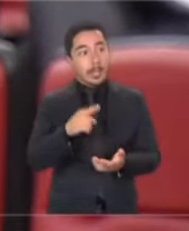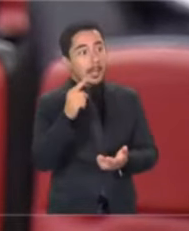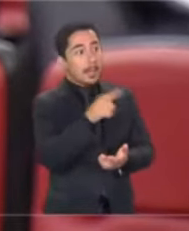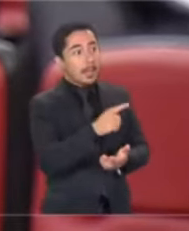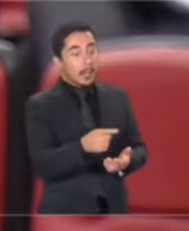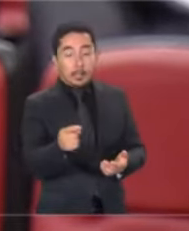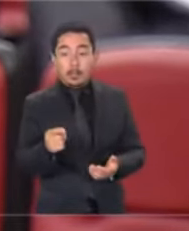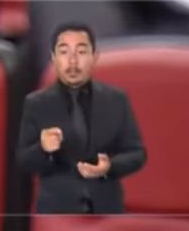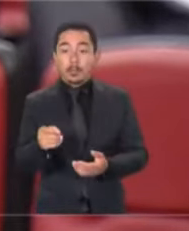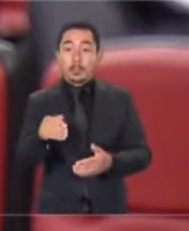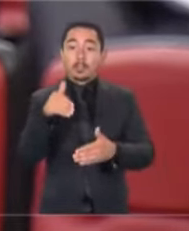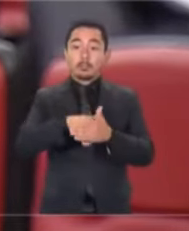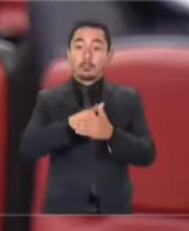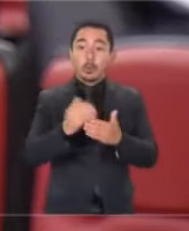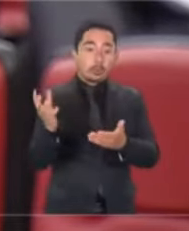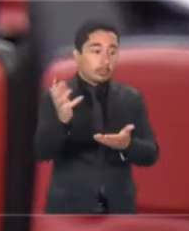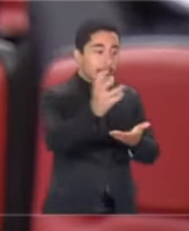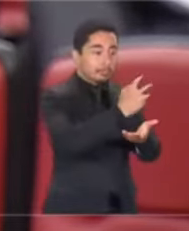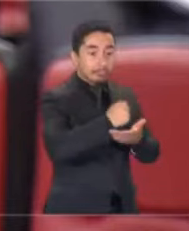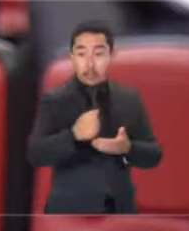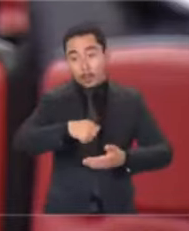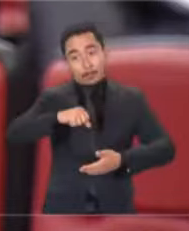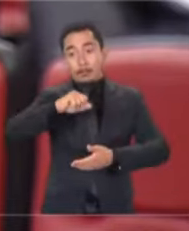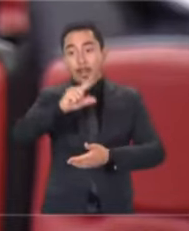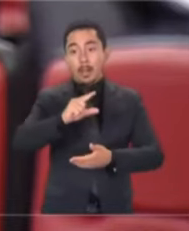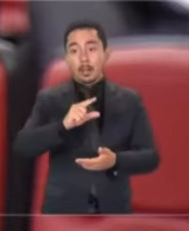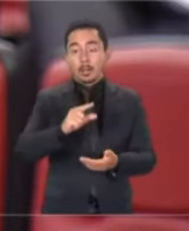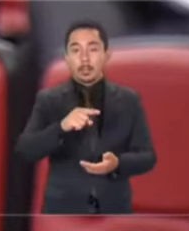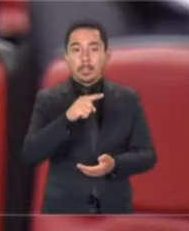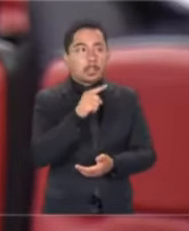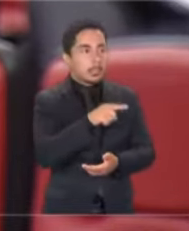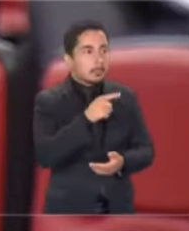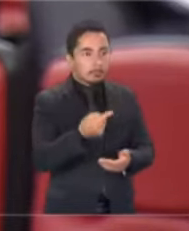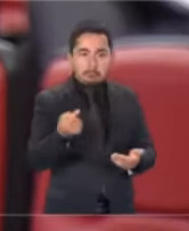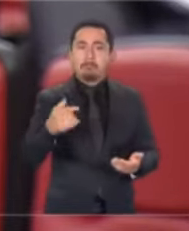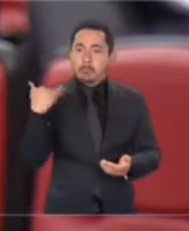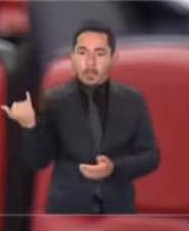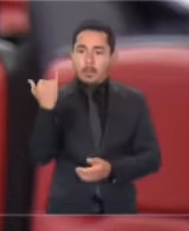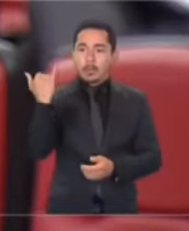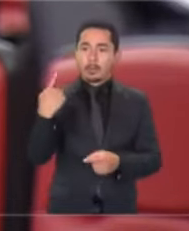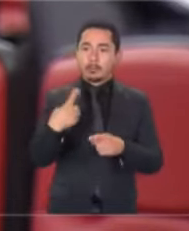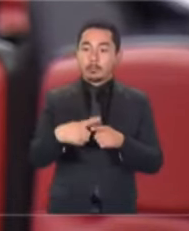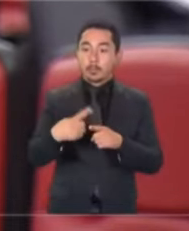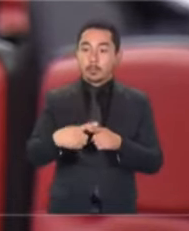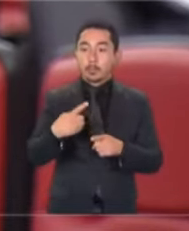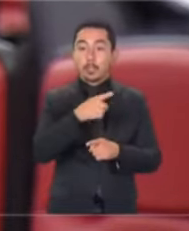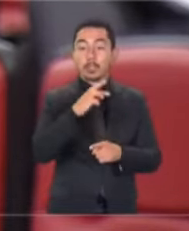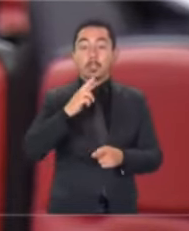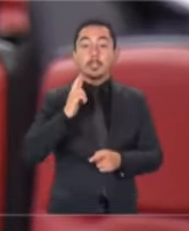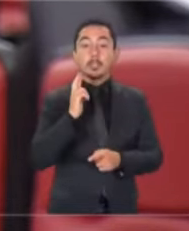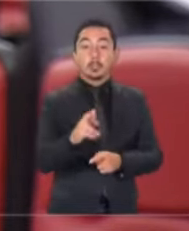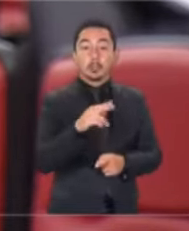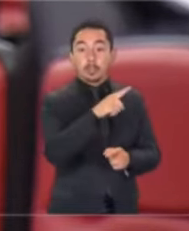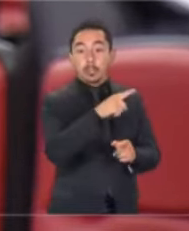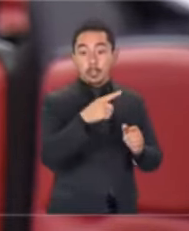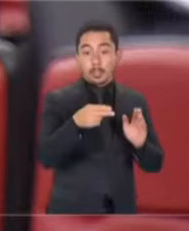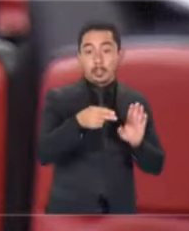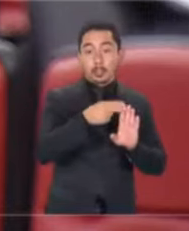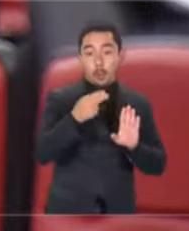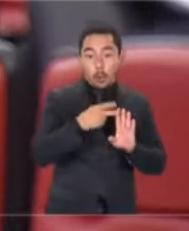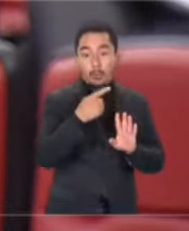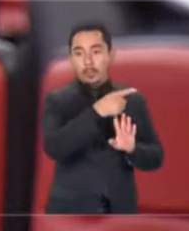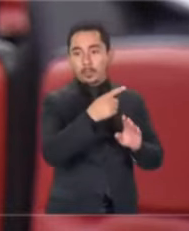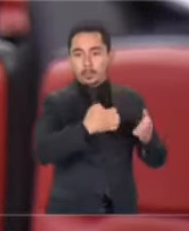votos. Na minha concepção, excelentíssimos, esse é um dado importantíssimo, porque o resultado da aplicação de uma norma que foi concebida pelo